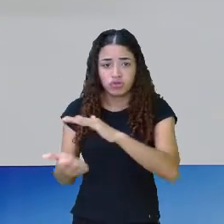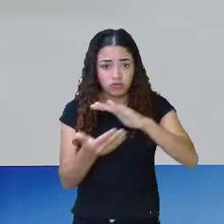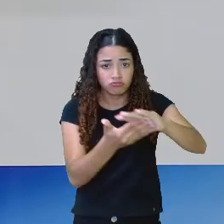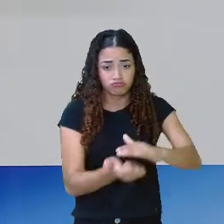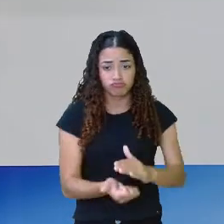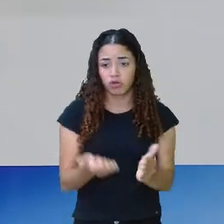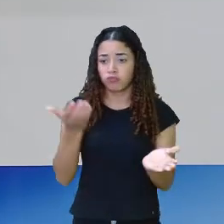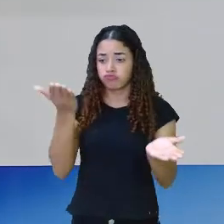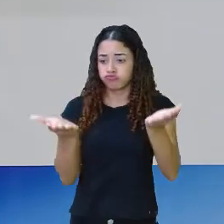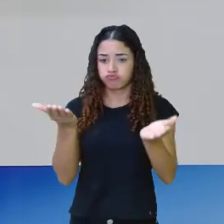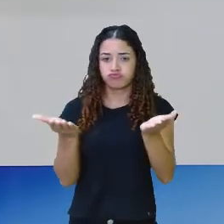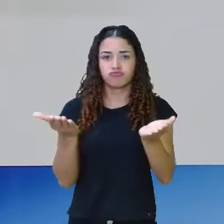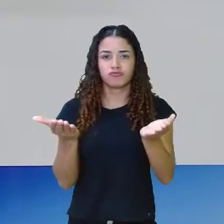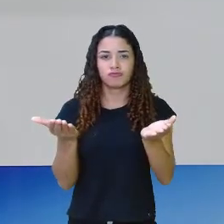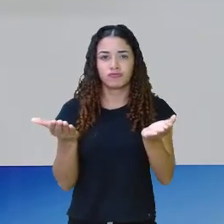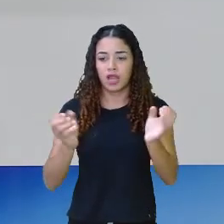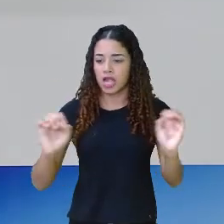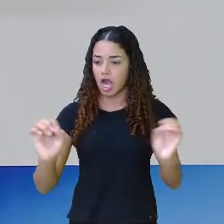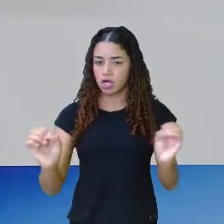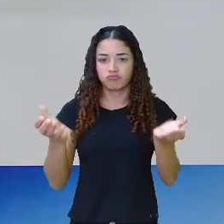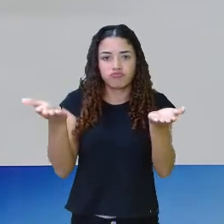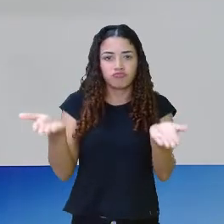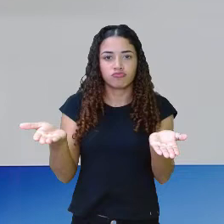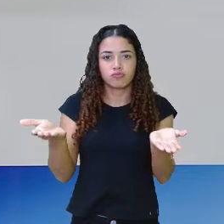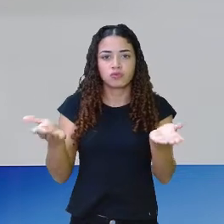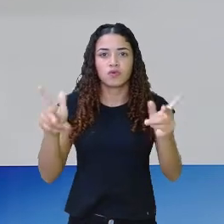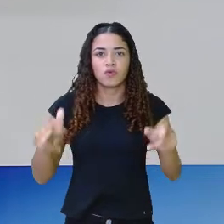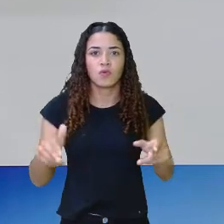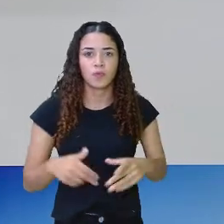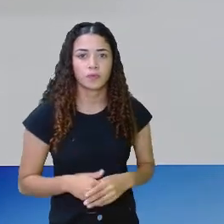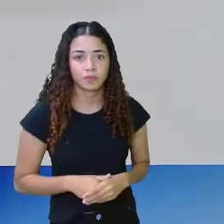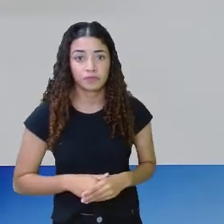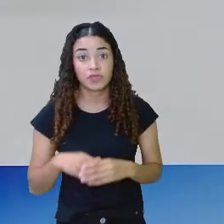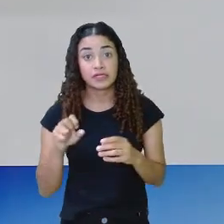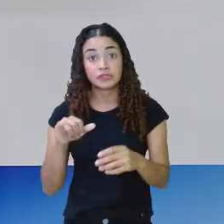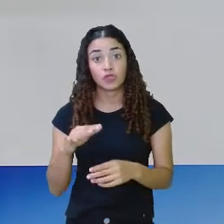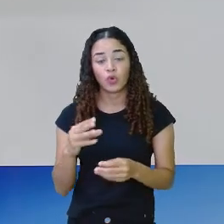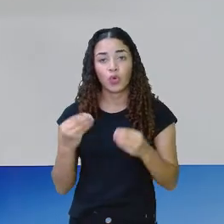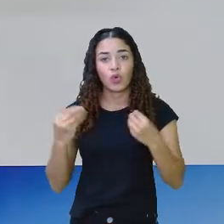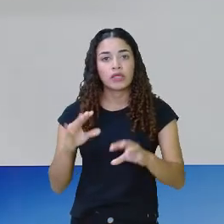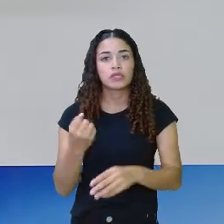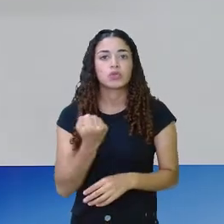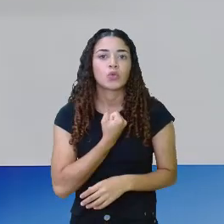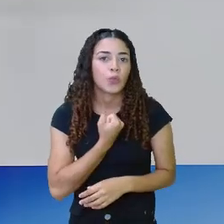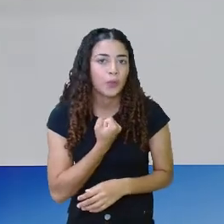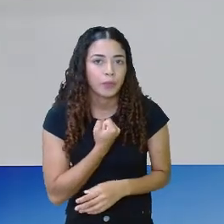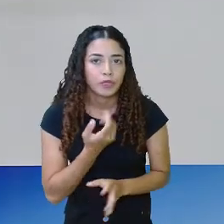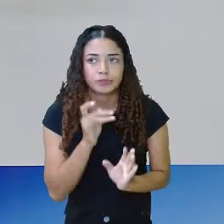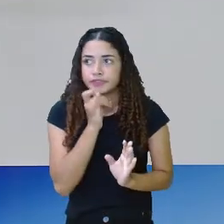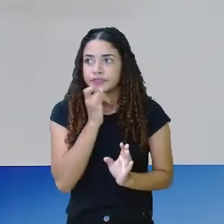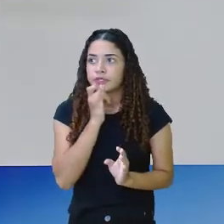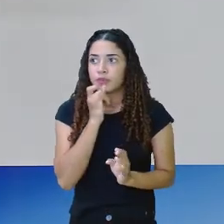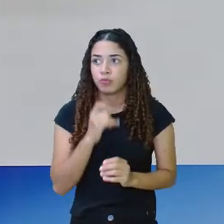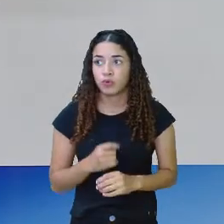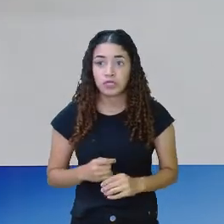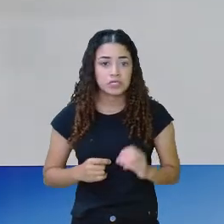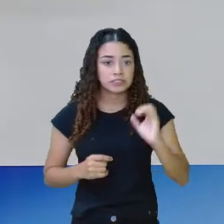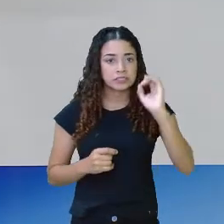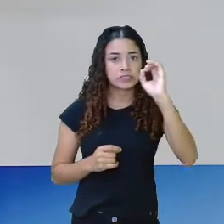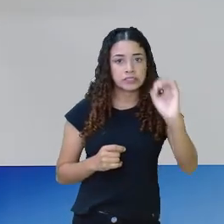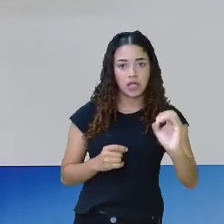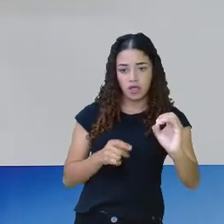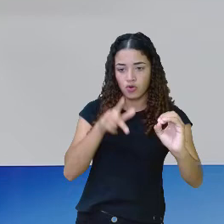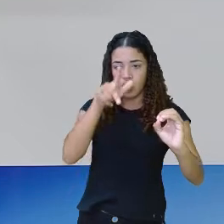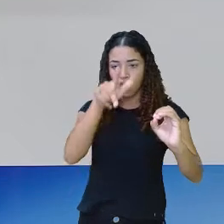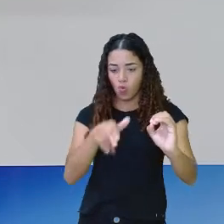fica sem nada, de um lado e de outro. Utilizando os números, eu colocaria assim: 0 é igual a